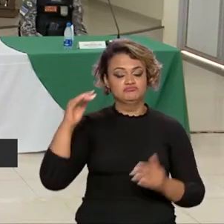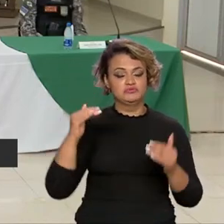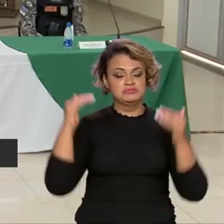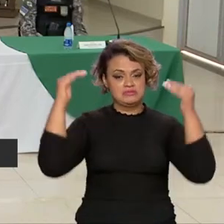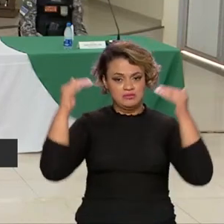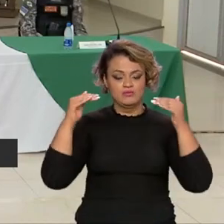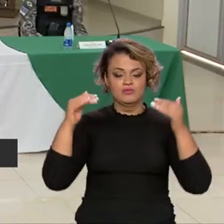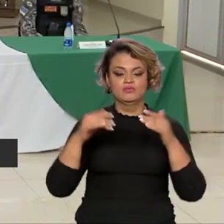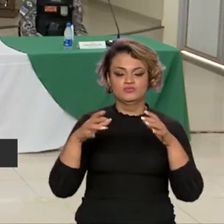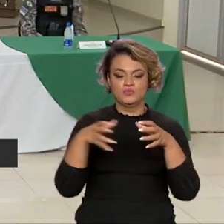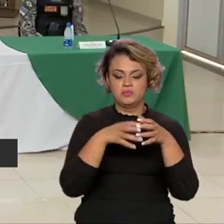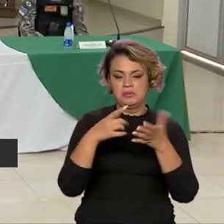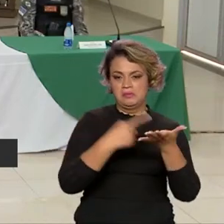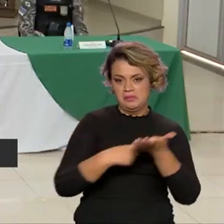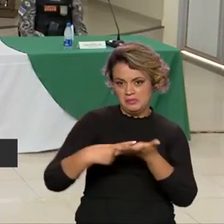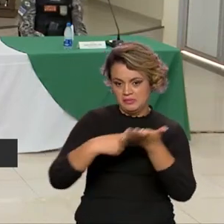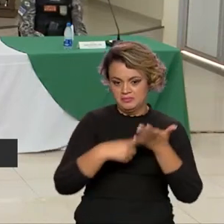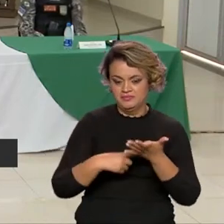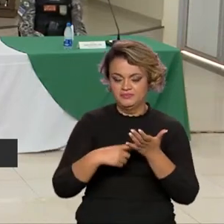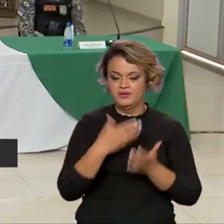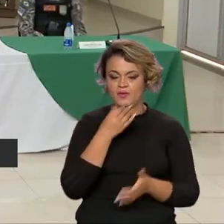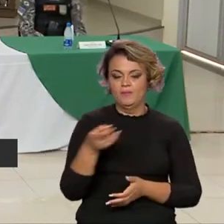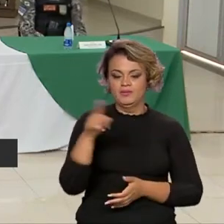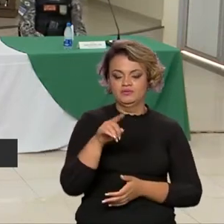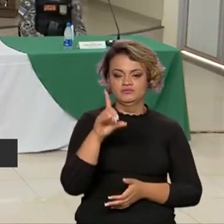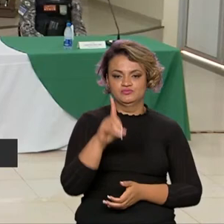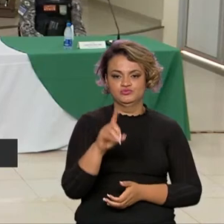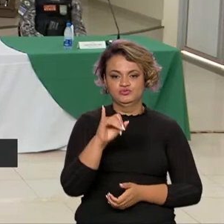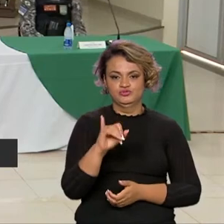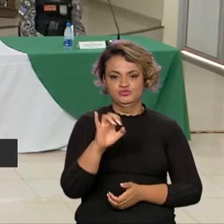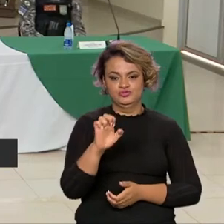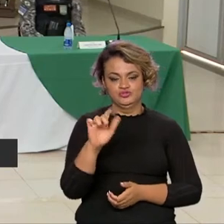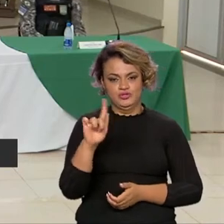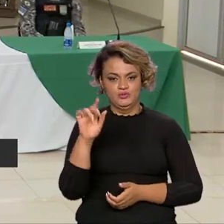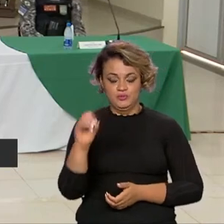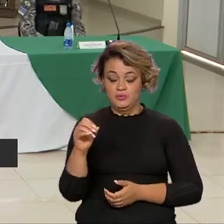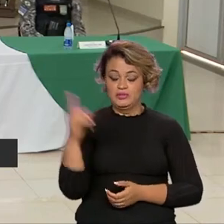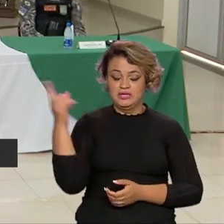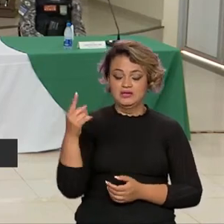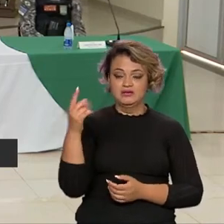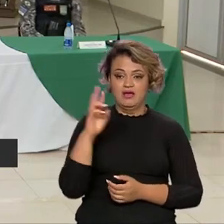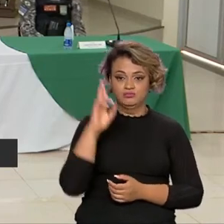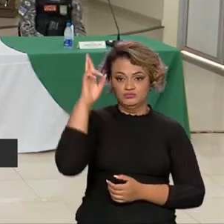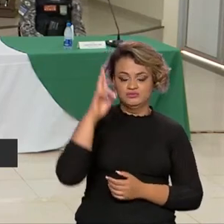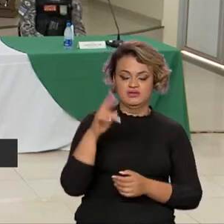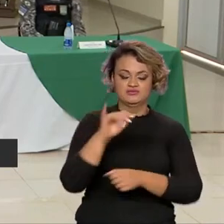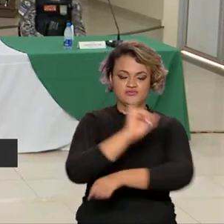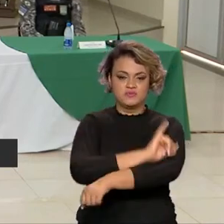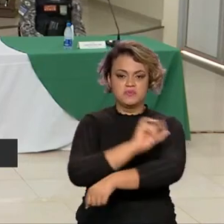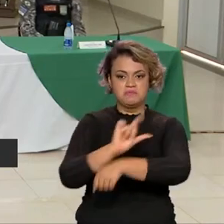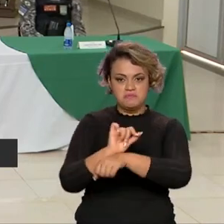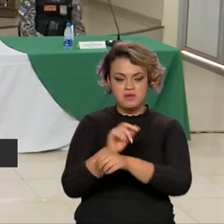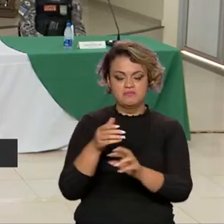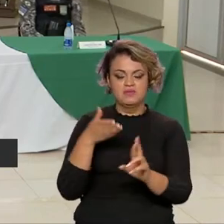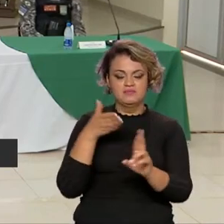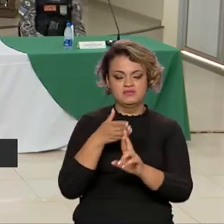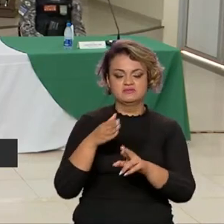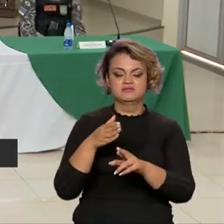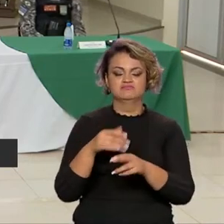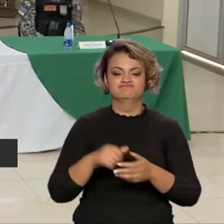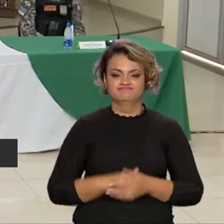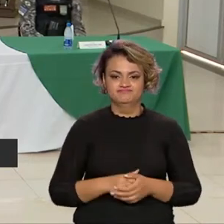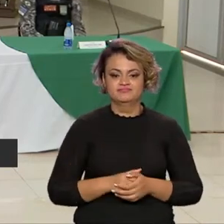do Comando Conjunto. Senhor Diego Miléo Bueno, Superintendente do IBAMA em Roraima.